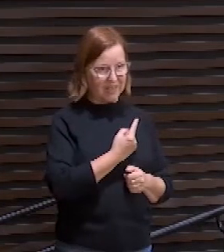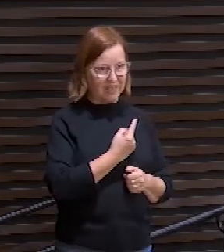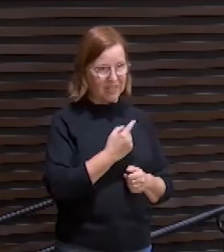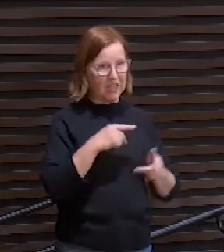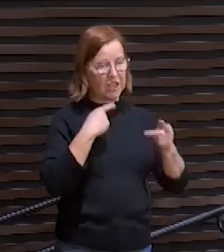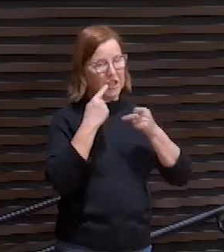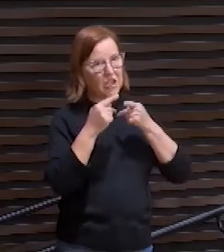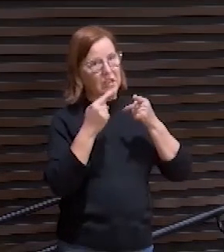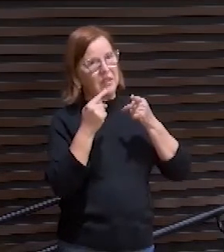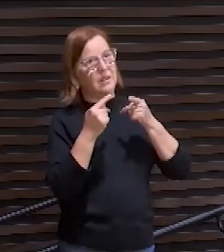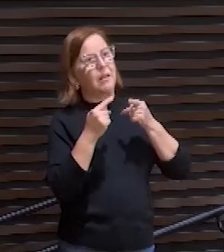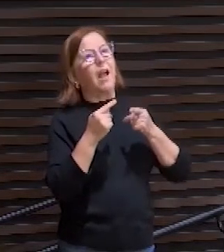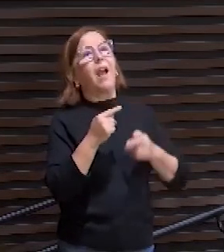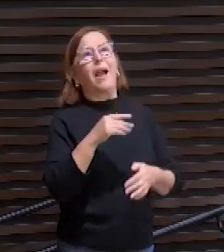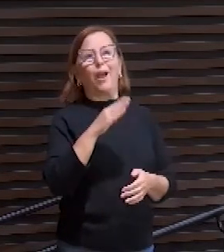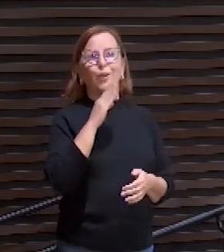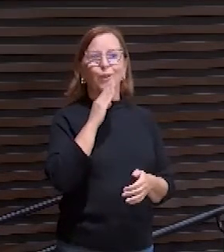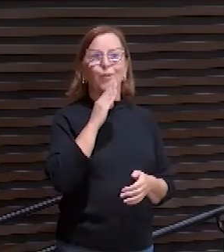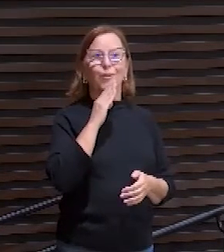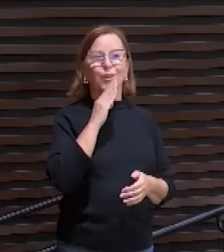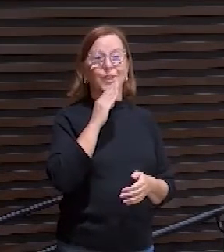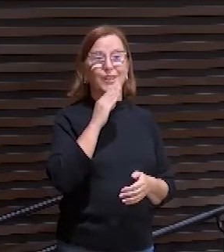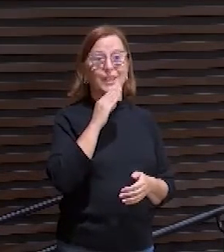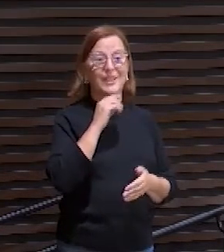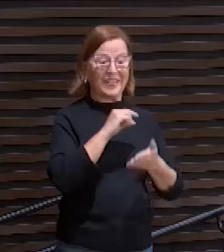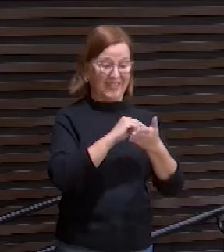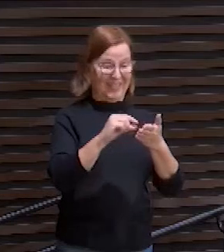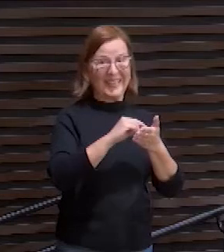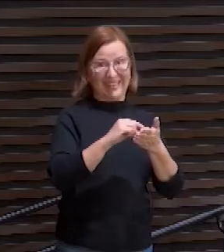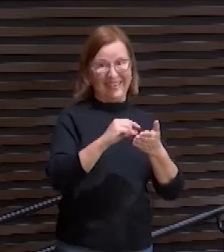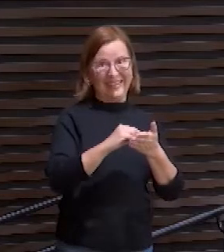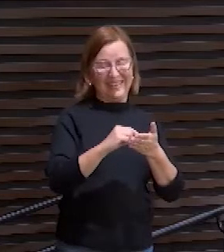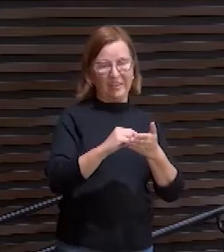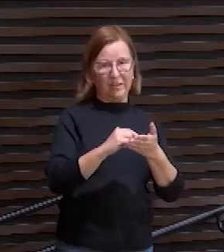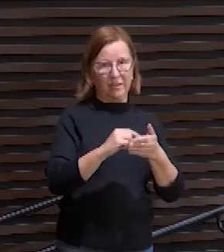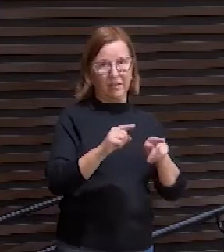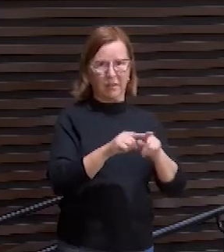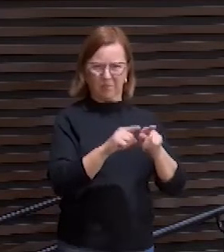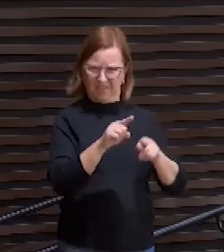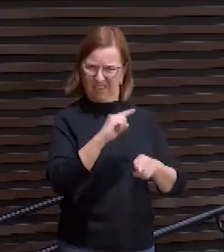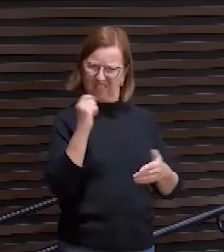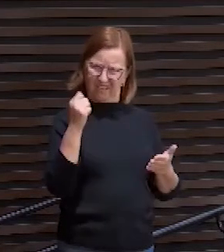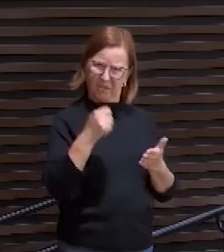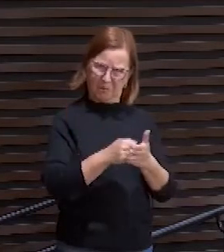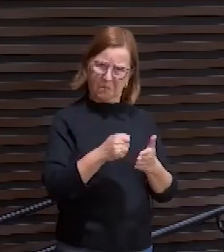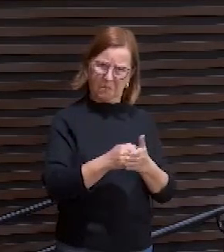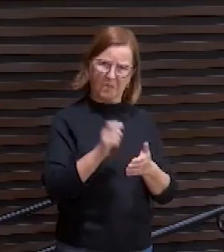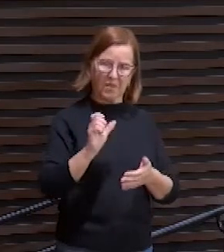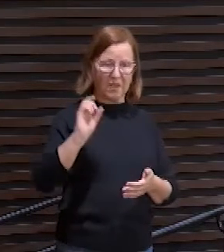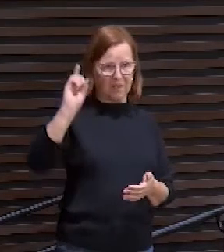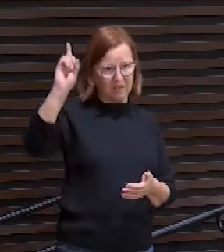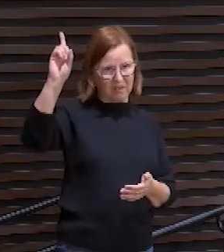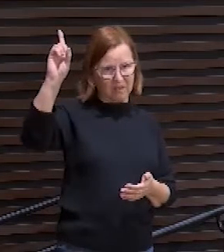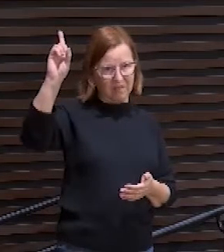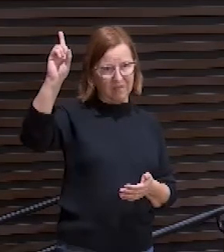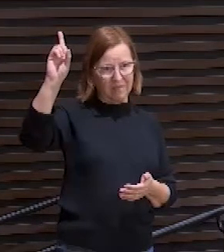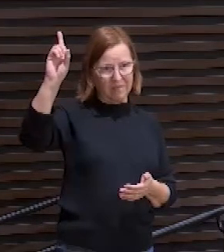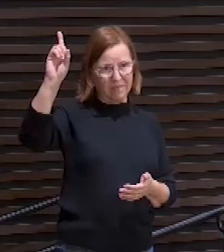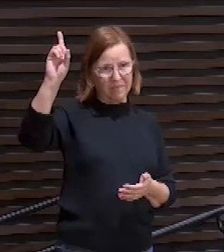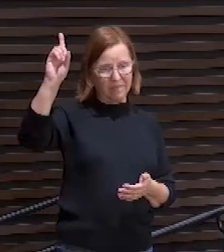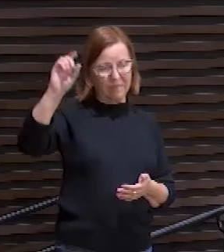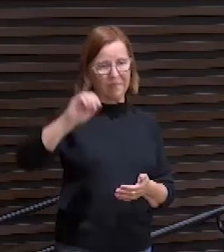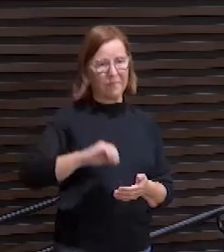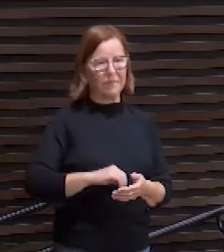dizemos e afirmamos que conhecemos muitos versículos, mas nós cumprimos a palavra de Deus?